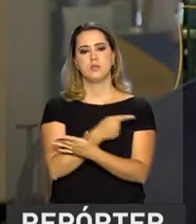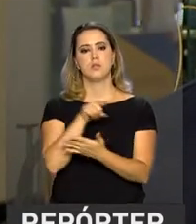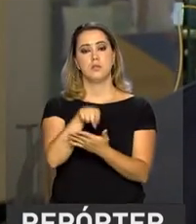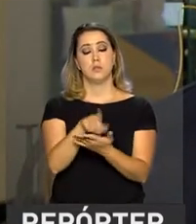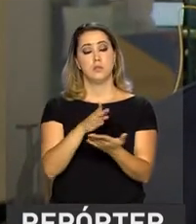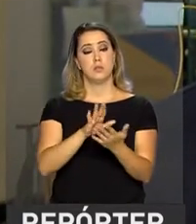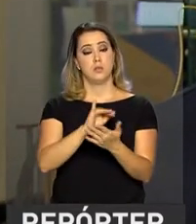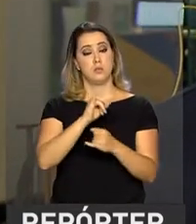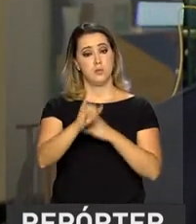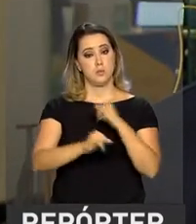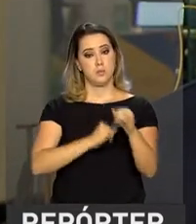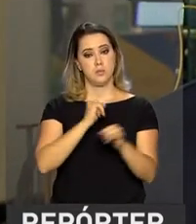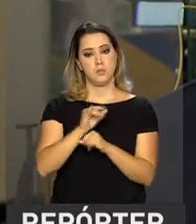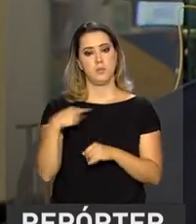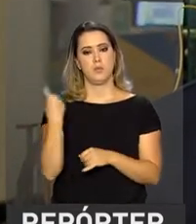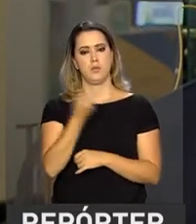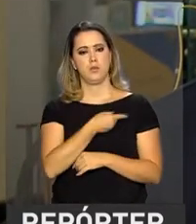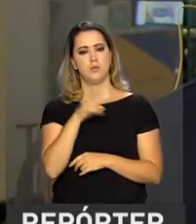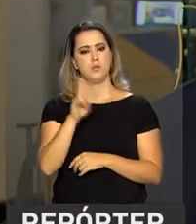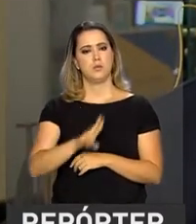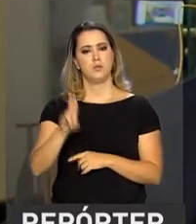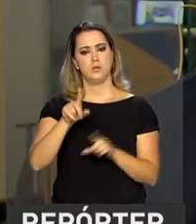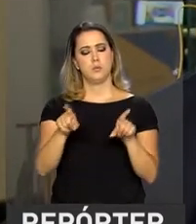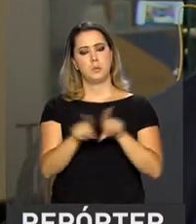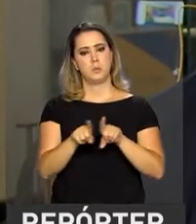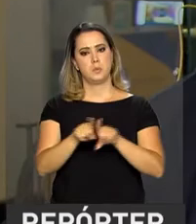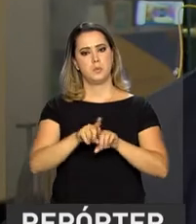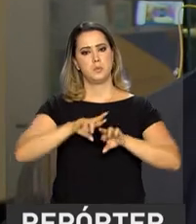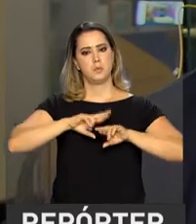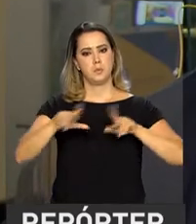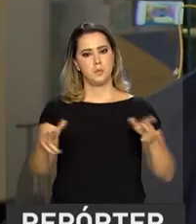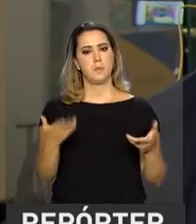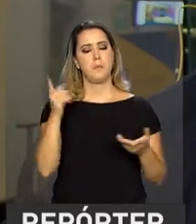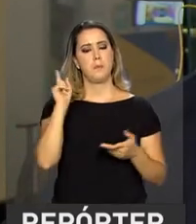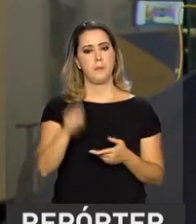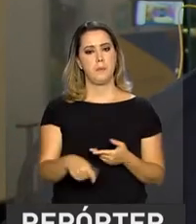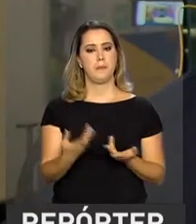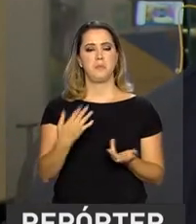na internet, né? A gente usa muito também, né? Então, não imagino.